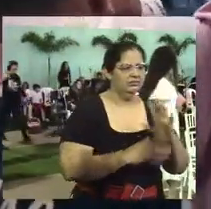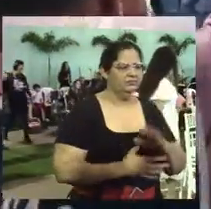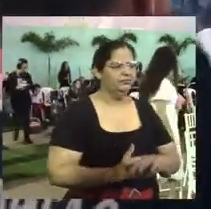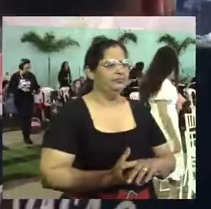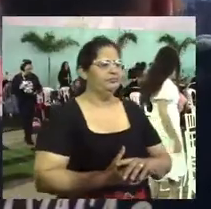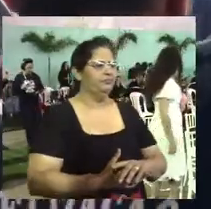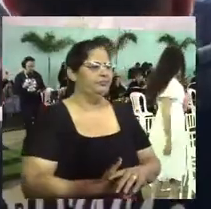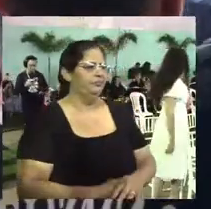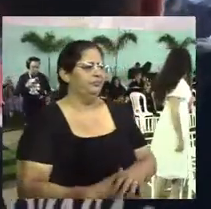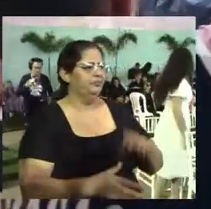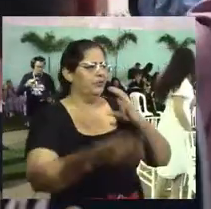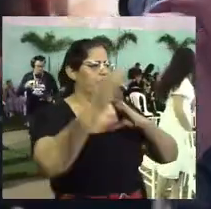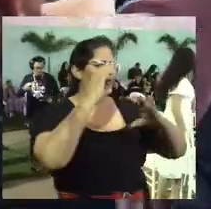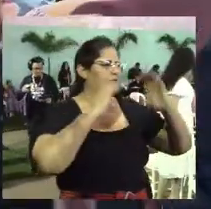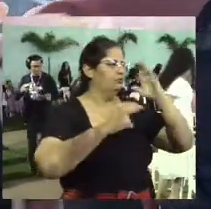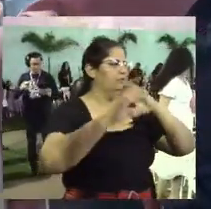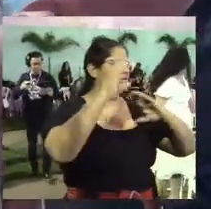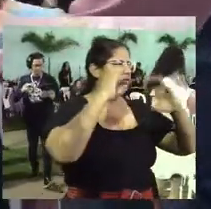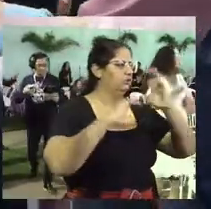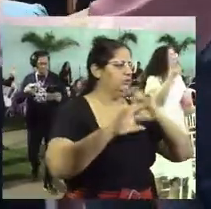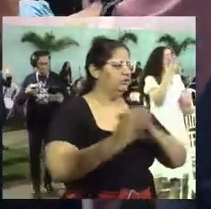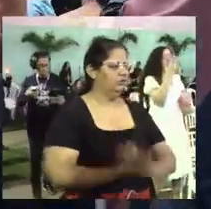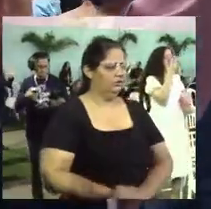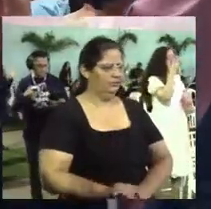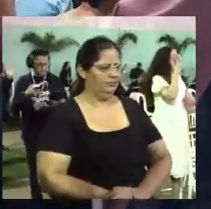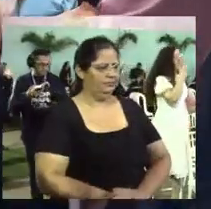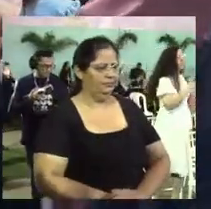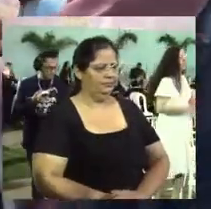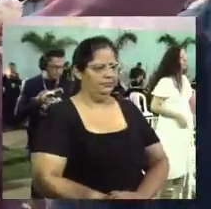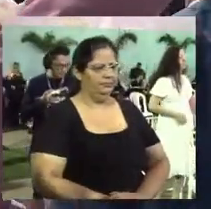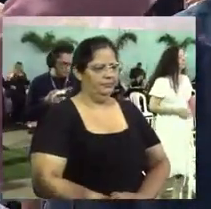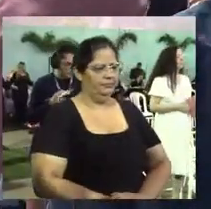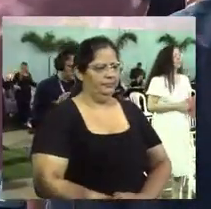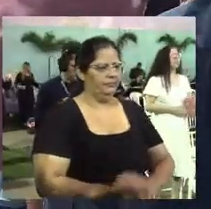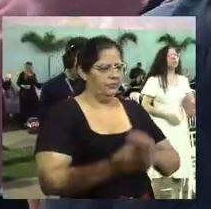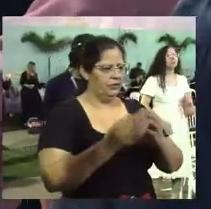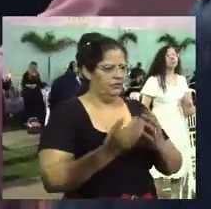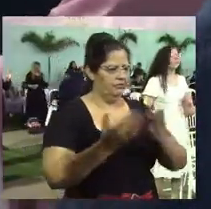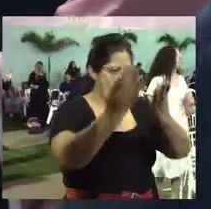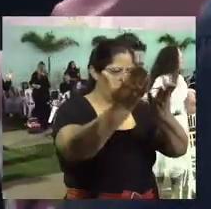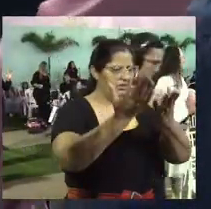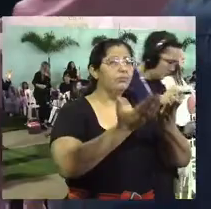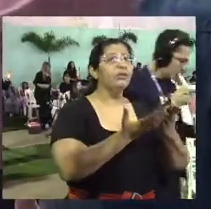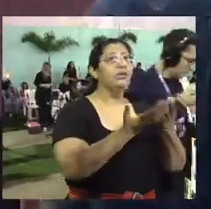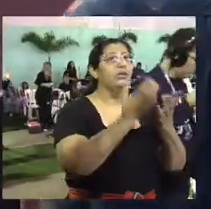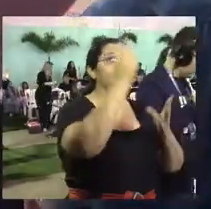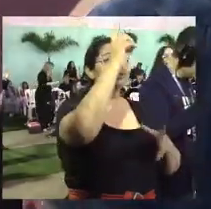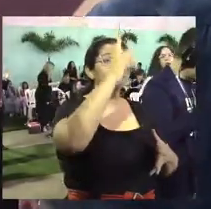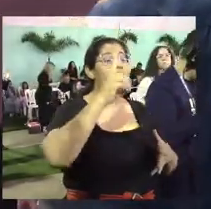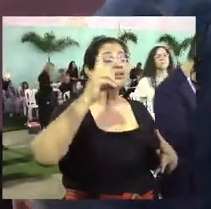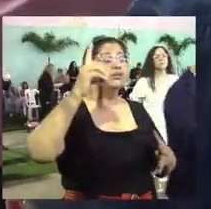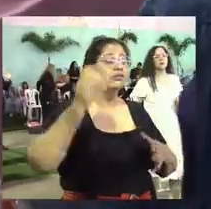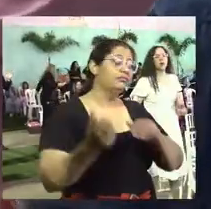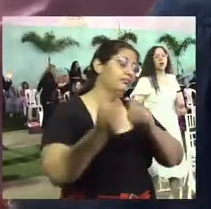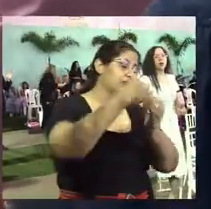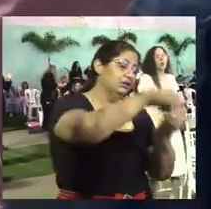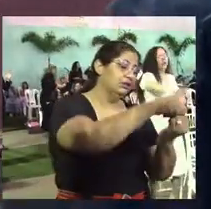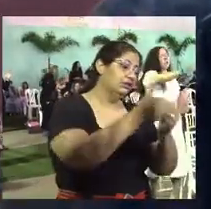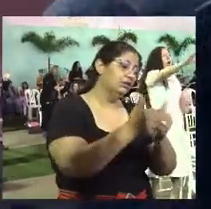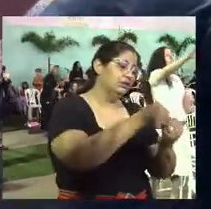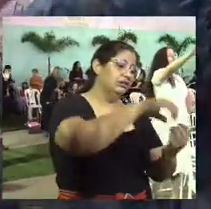olha a morar louvando rima e cantará vai recebendo de Deus batismo com Espírito Santo agora